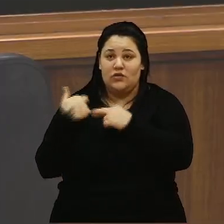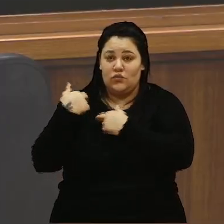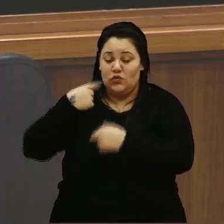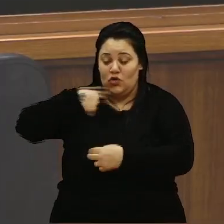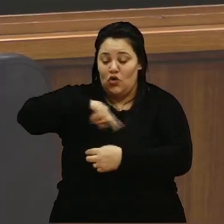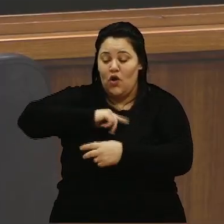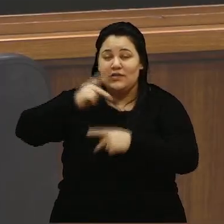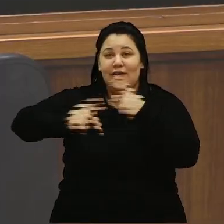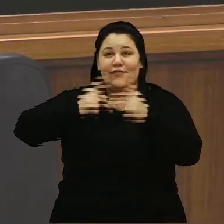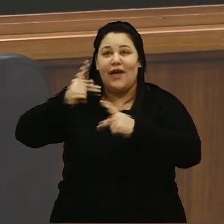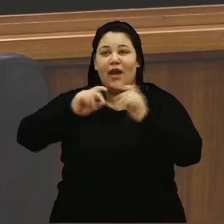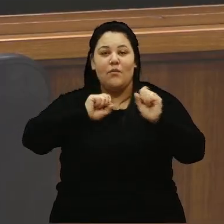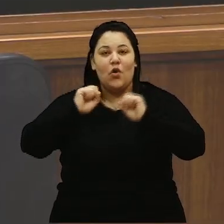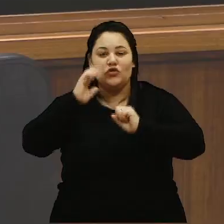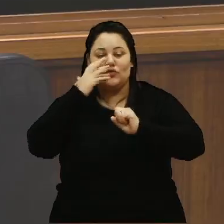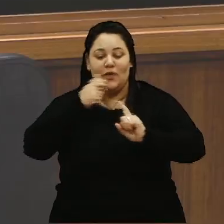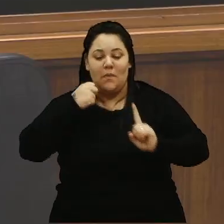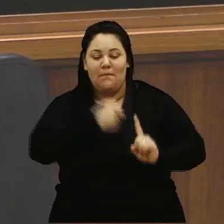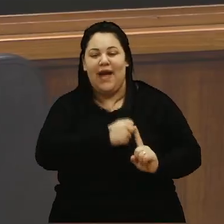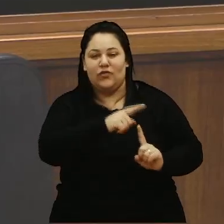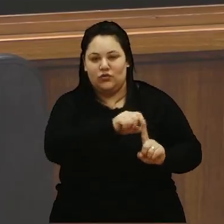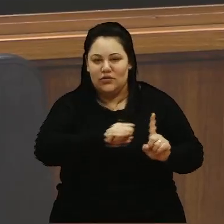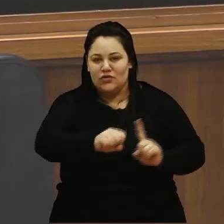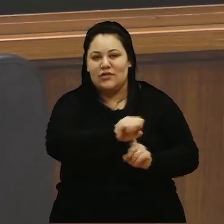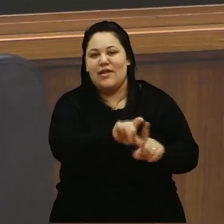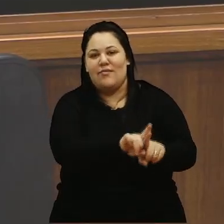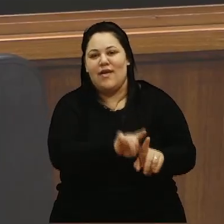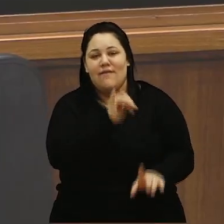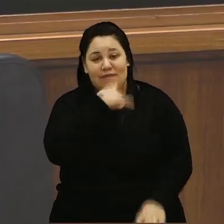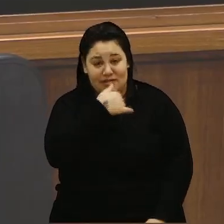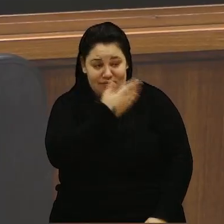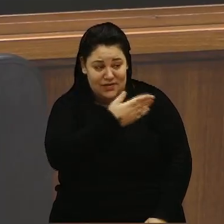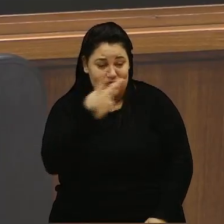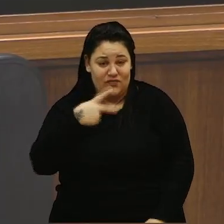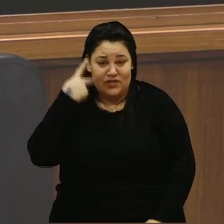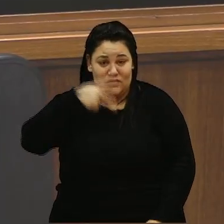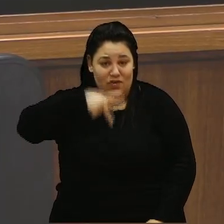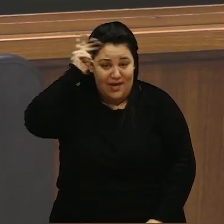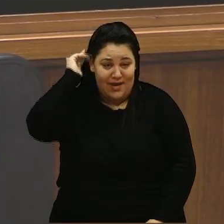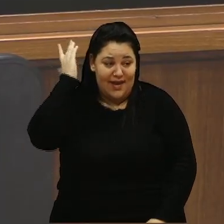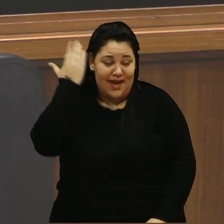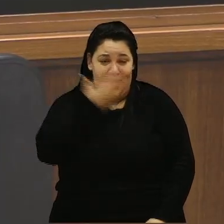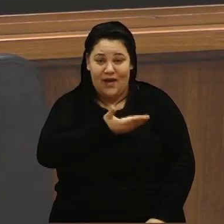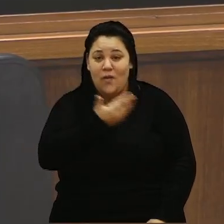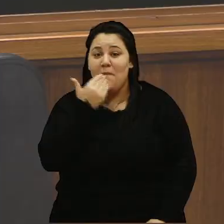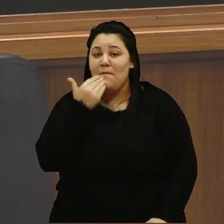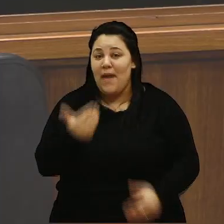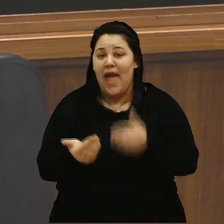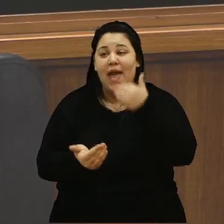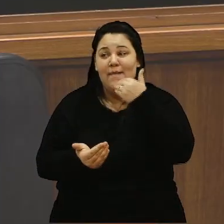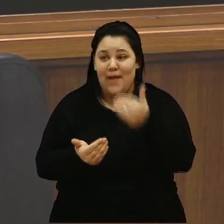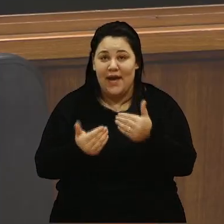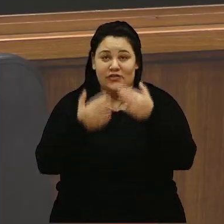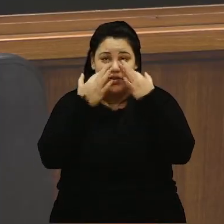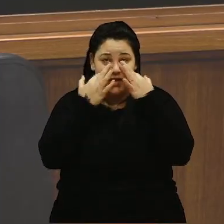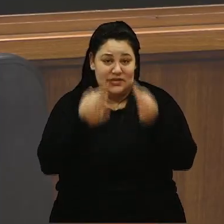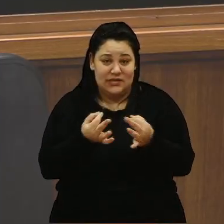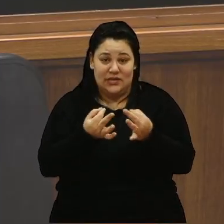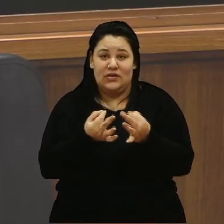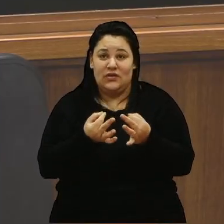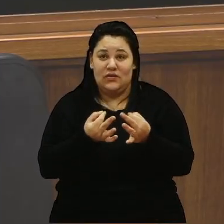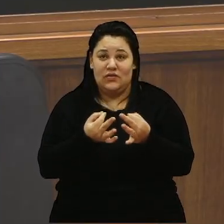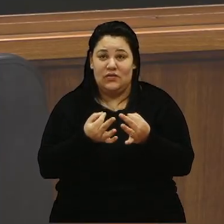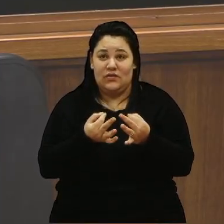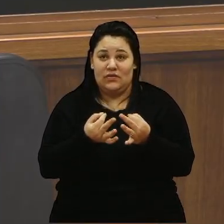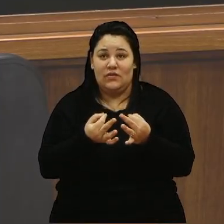discurso pode causar na sociedade. Infelizmente, o vereador Iago, que pede muita atenção, não está dando atenção nesse